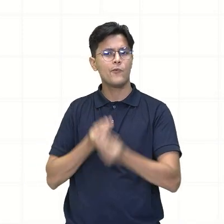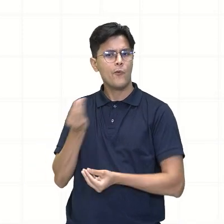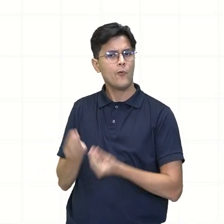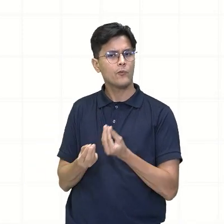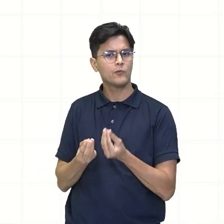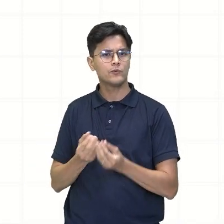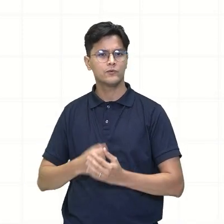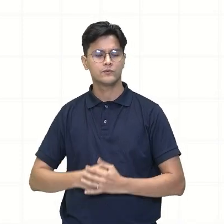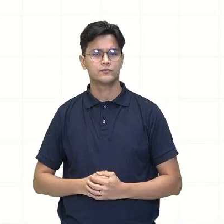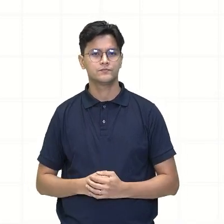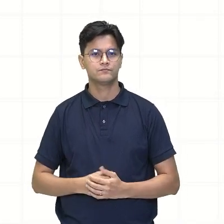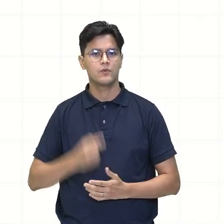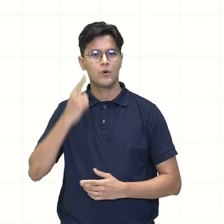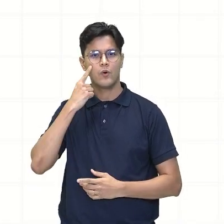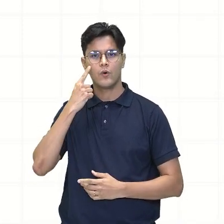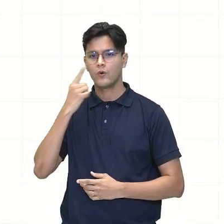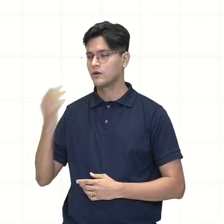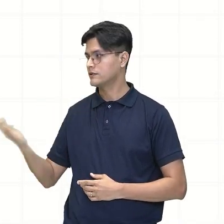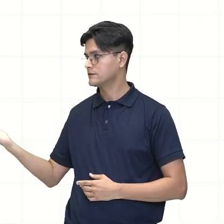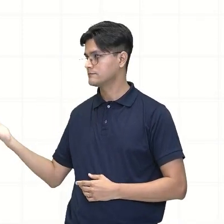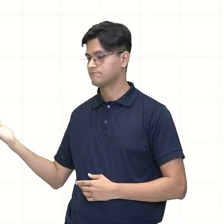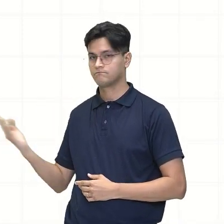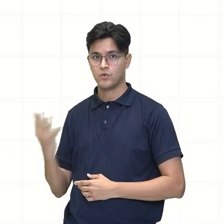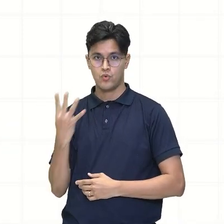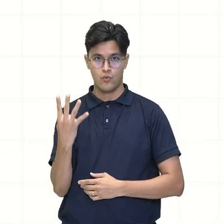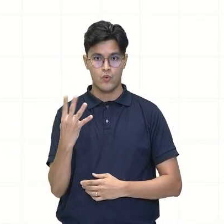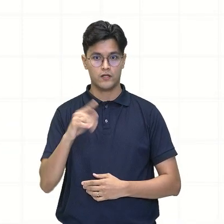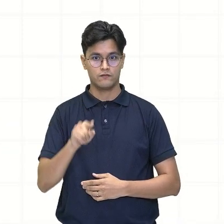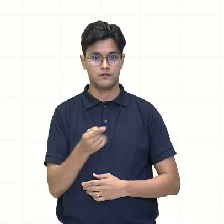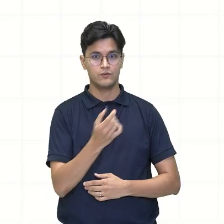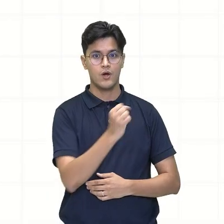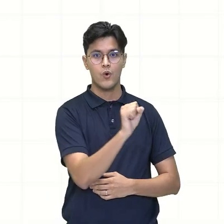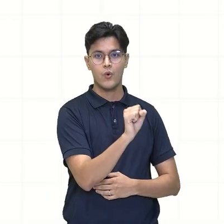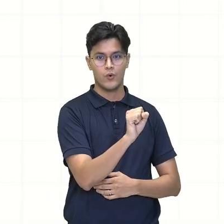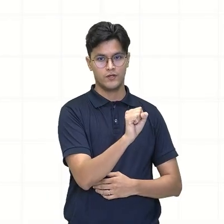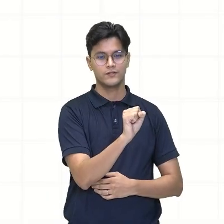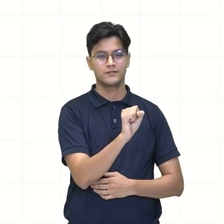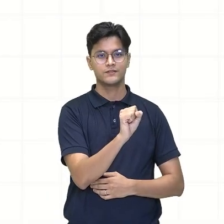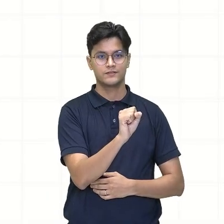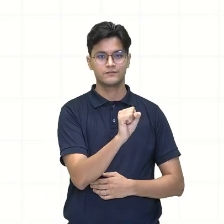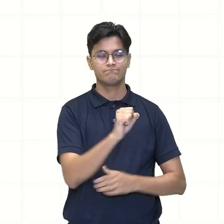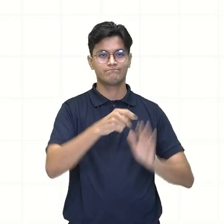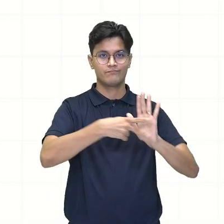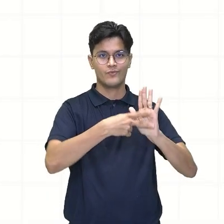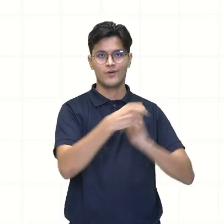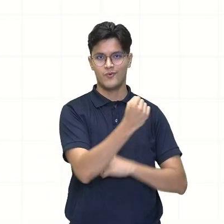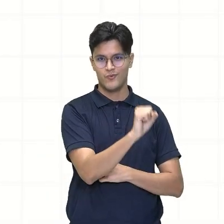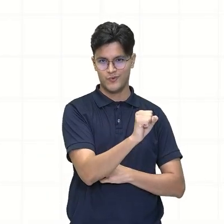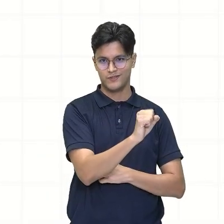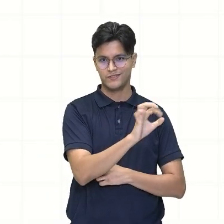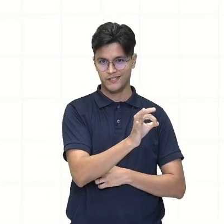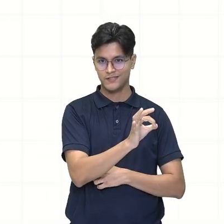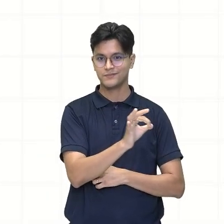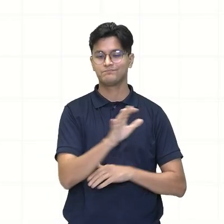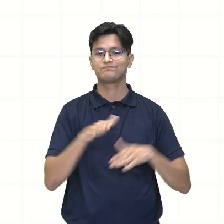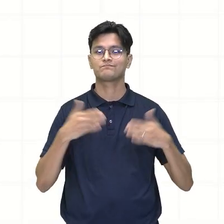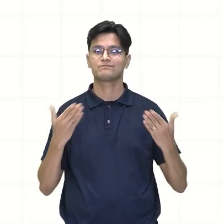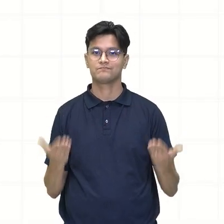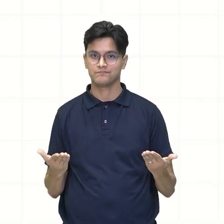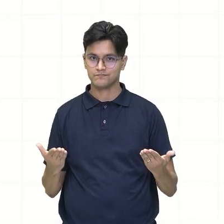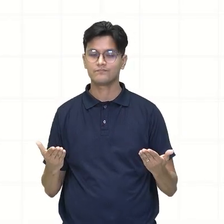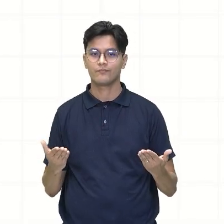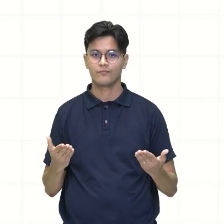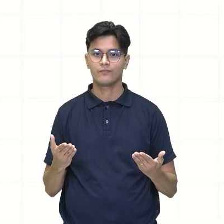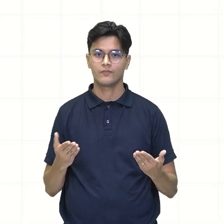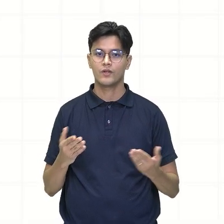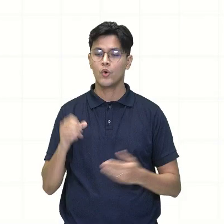dois números, né, esses dois números aqui, 4 e 8, é igual a 8, né? Então, o menor